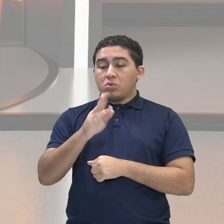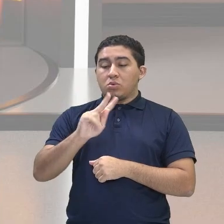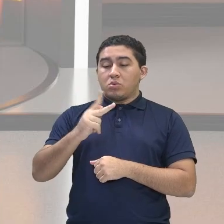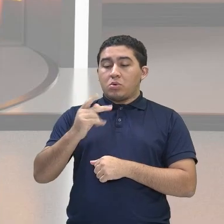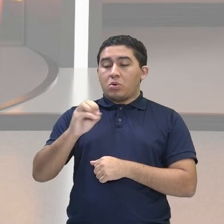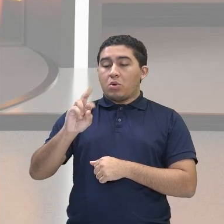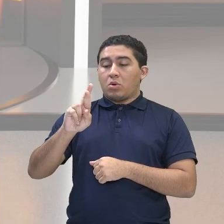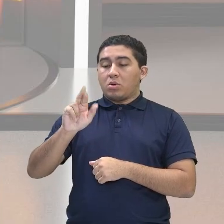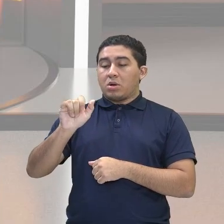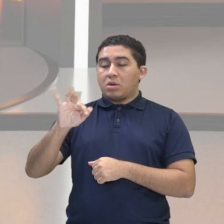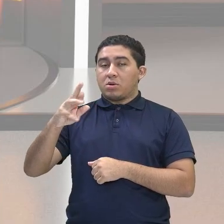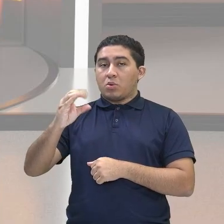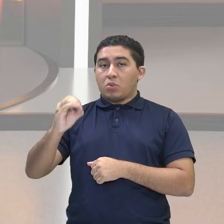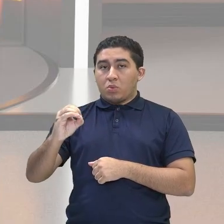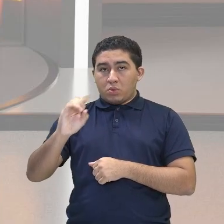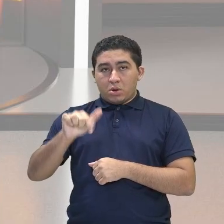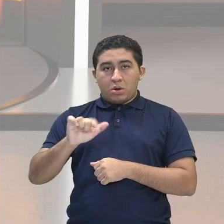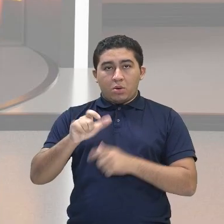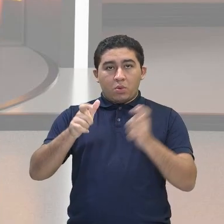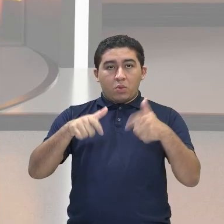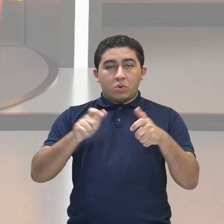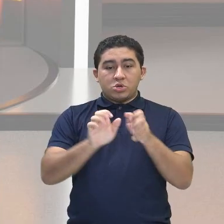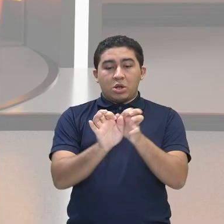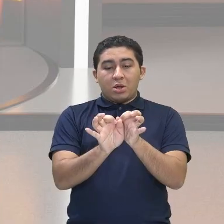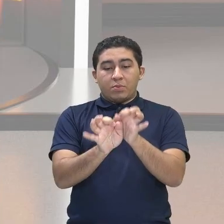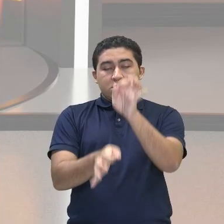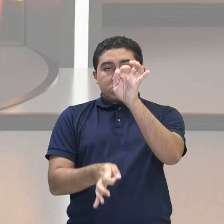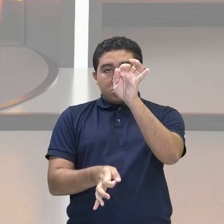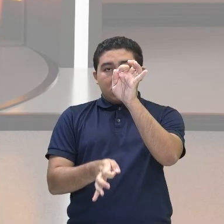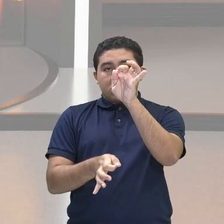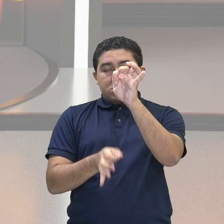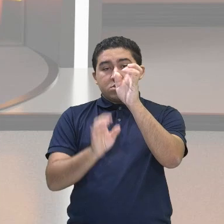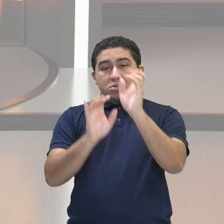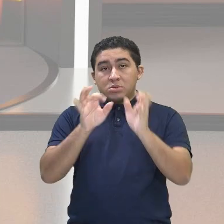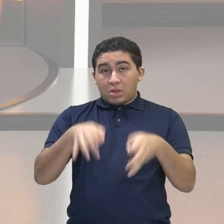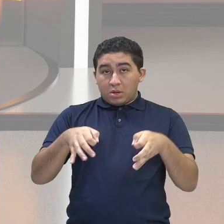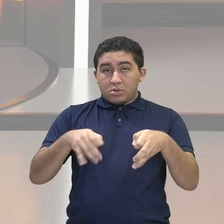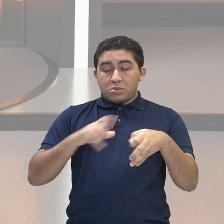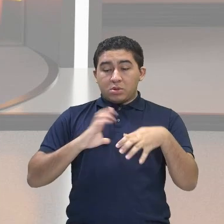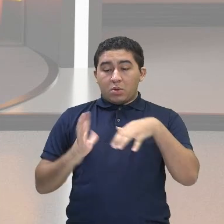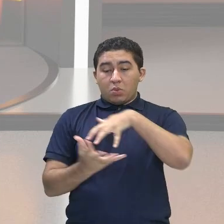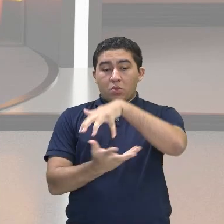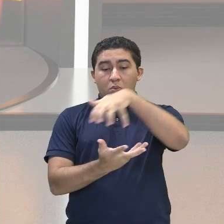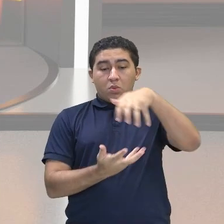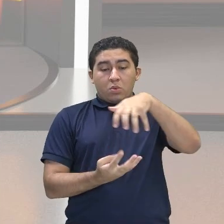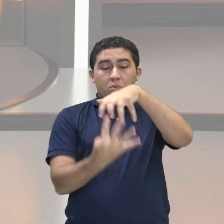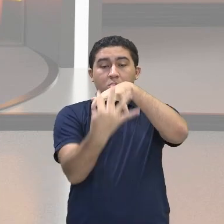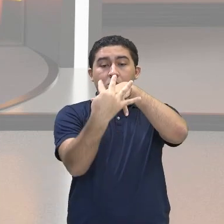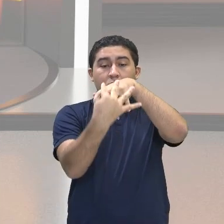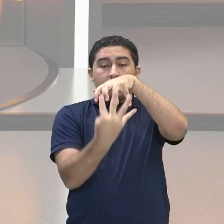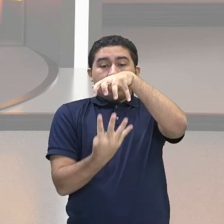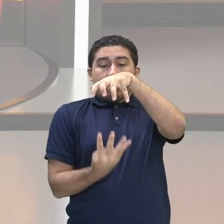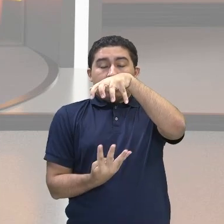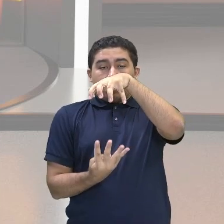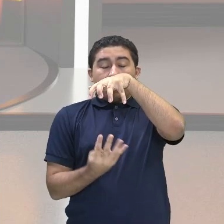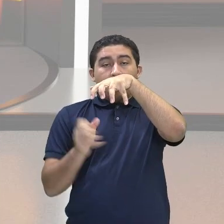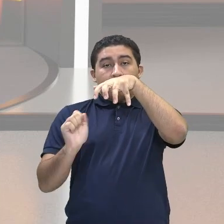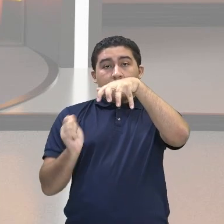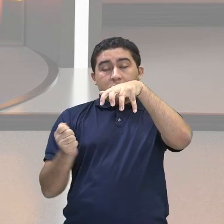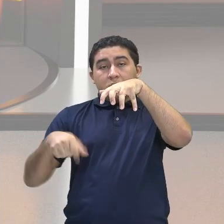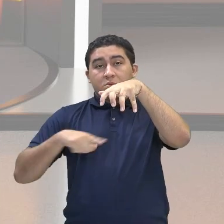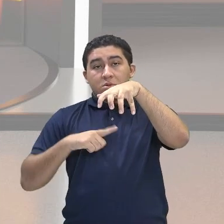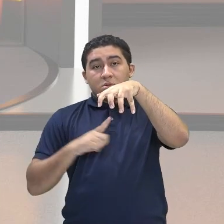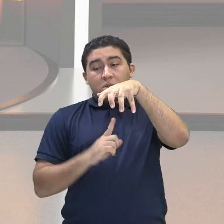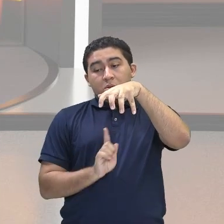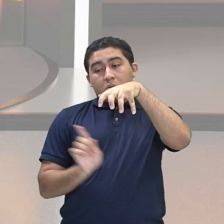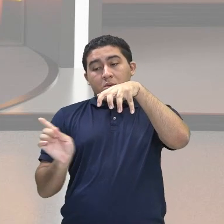ali no meridiano de Greenwich, tá bom? E aí nós temos, seja para o lado leste, seja para o